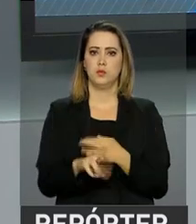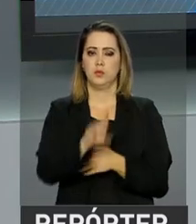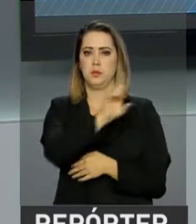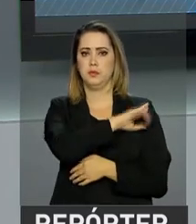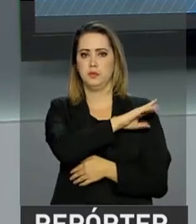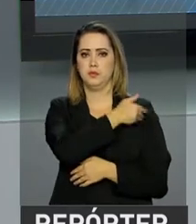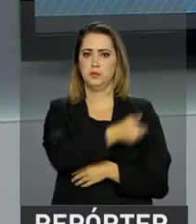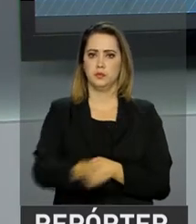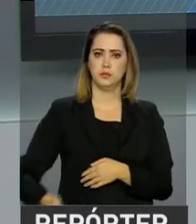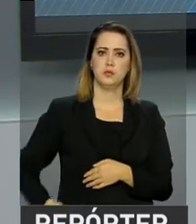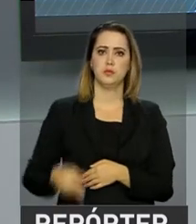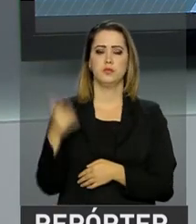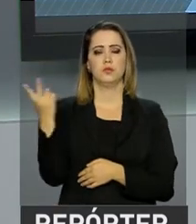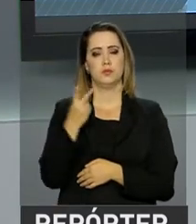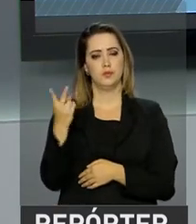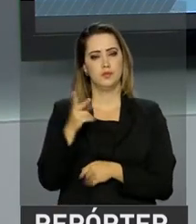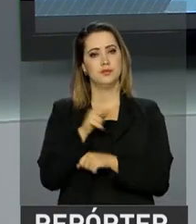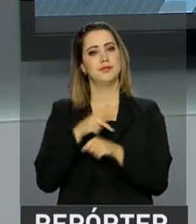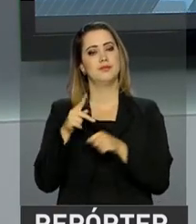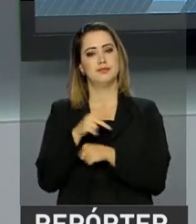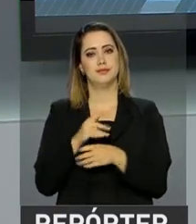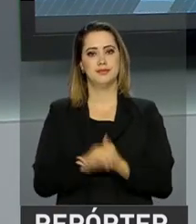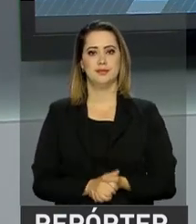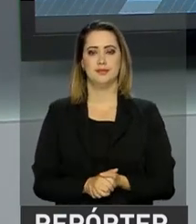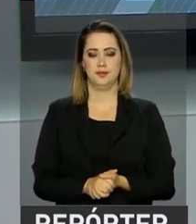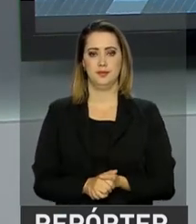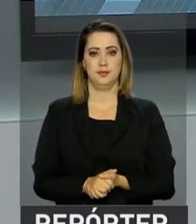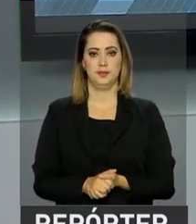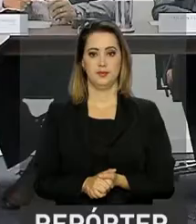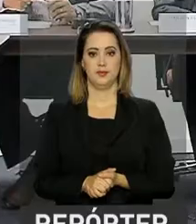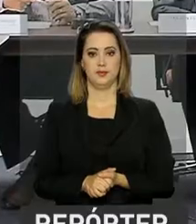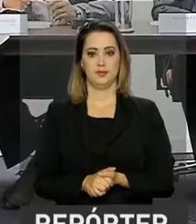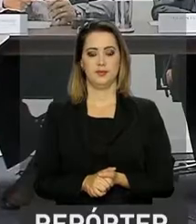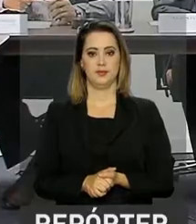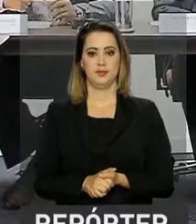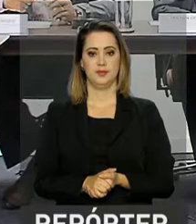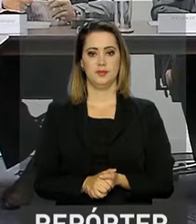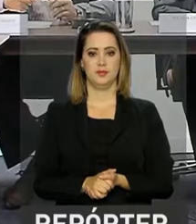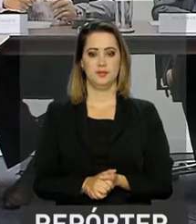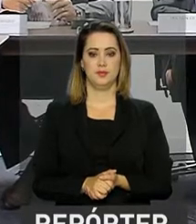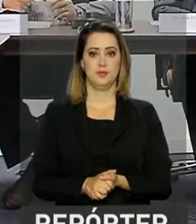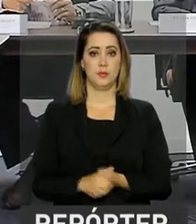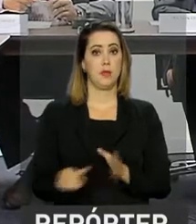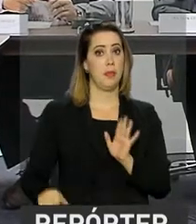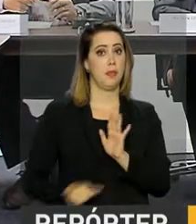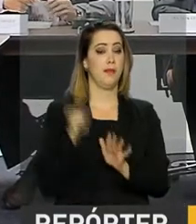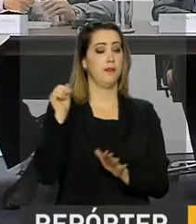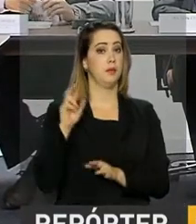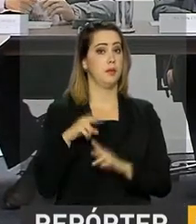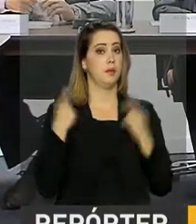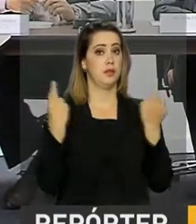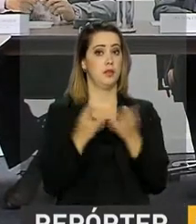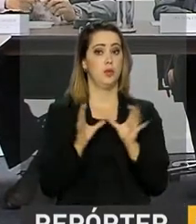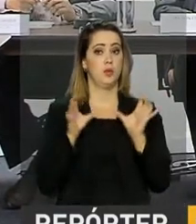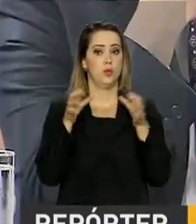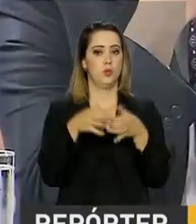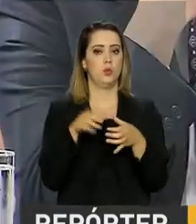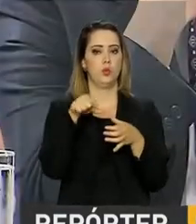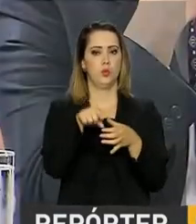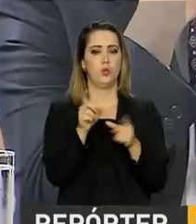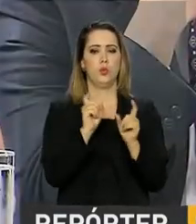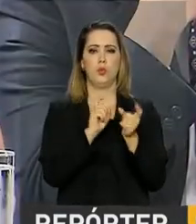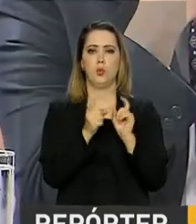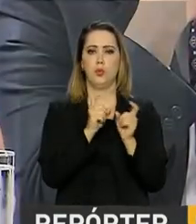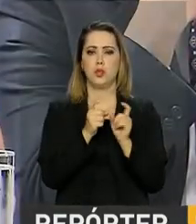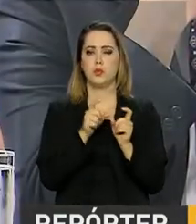hoje representantes dos governos dos dois países na primeira reunião do comitê executivo